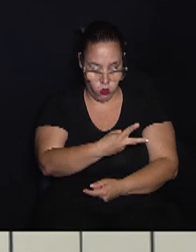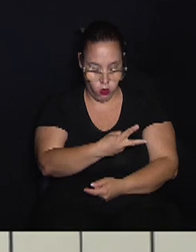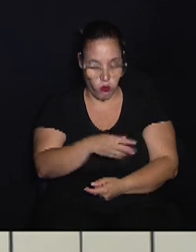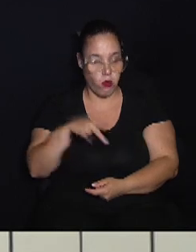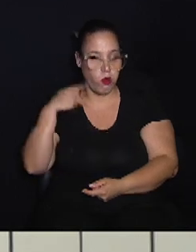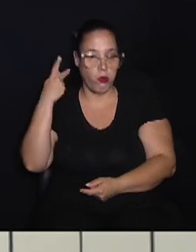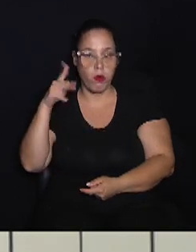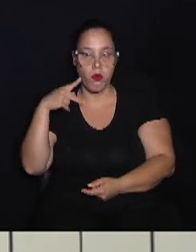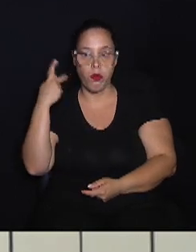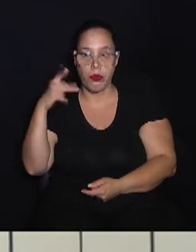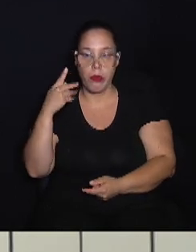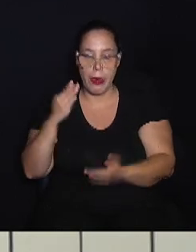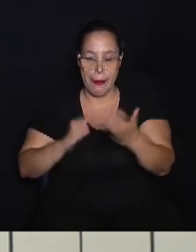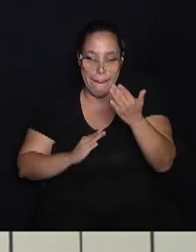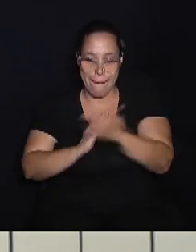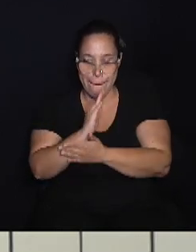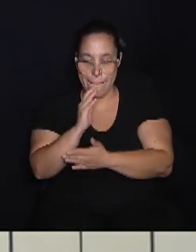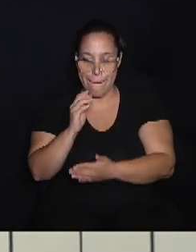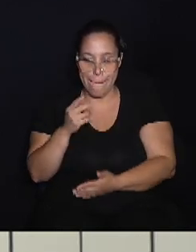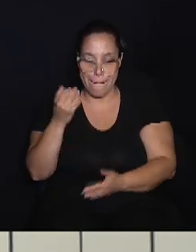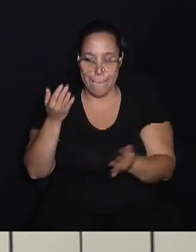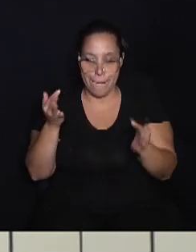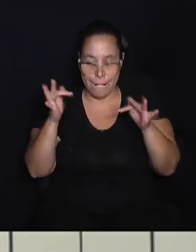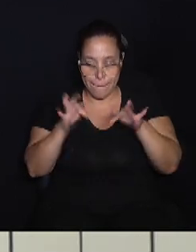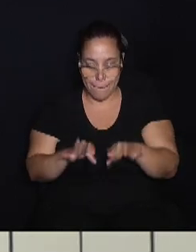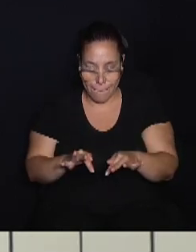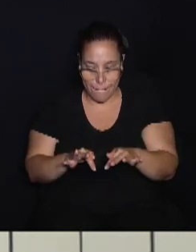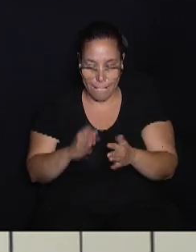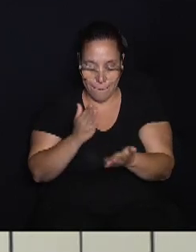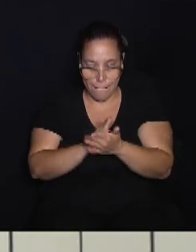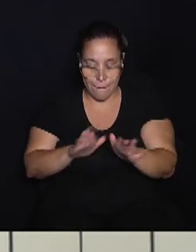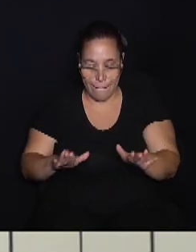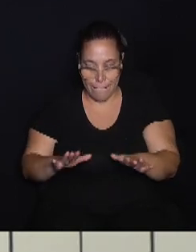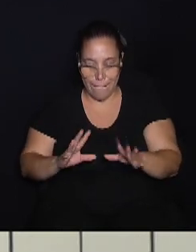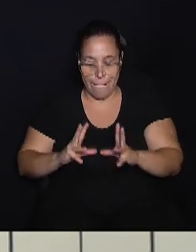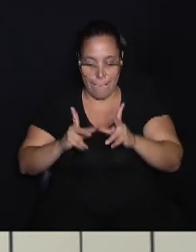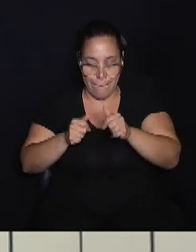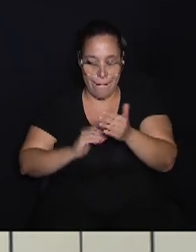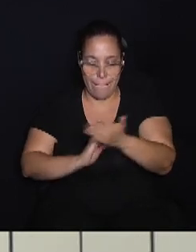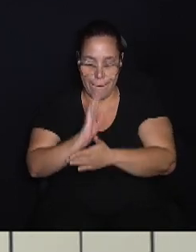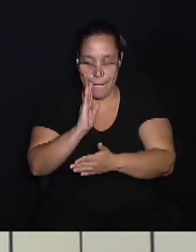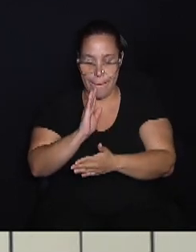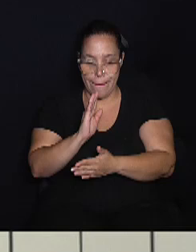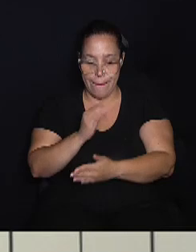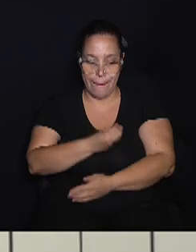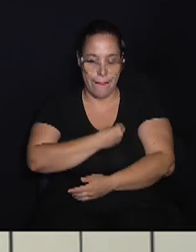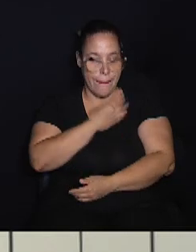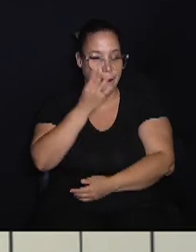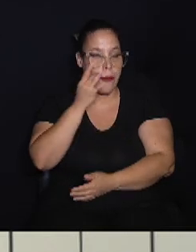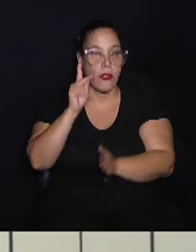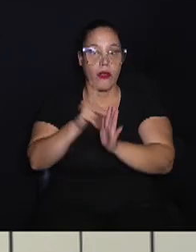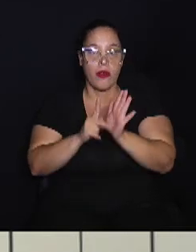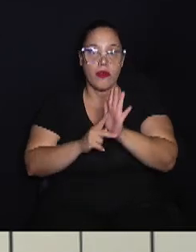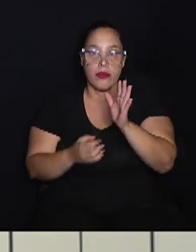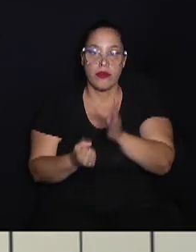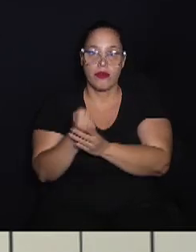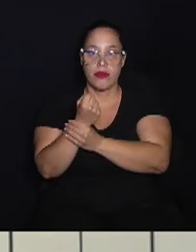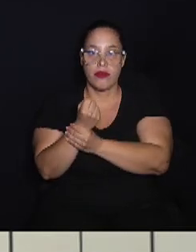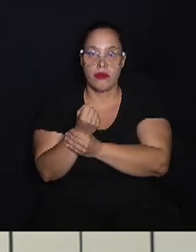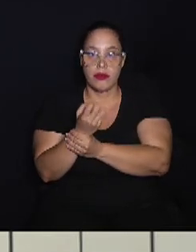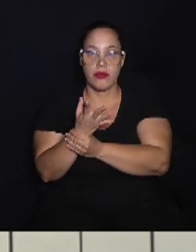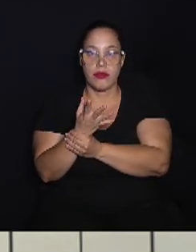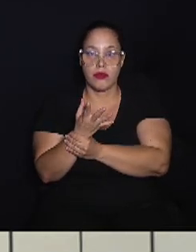vereadores aprovaram em definitivo e por unanimidade dos Presentes o projeto de lei que cria campanha